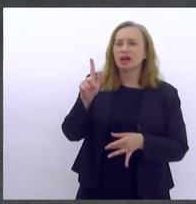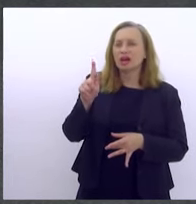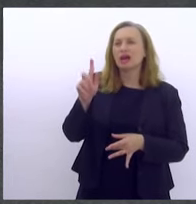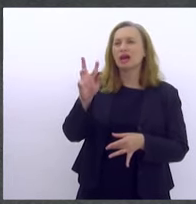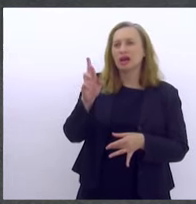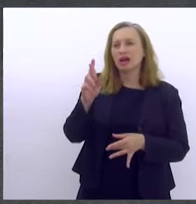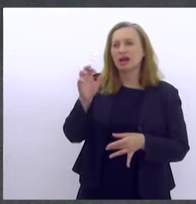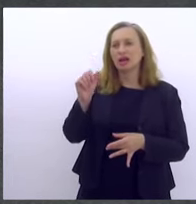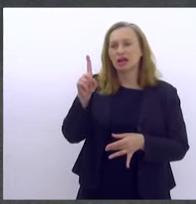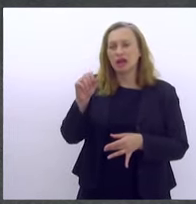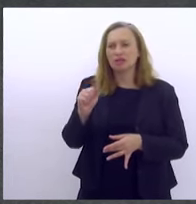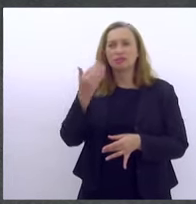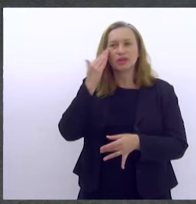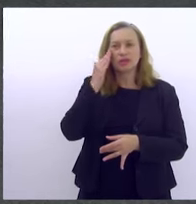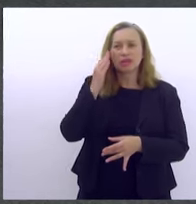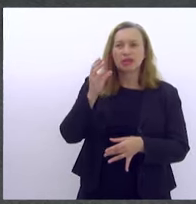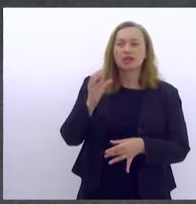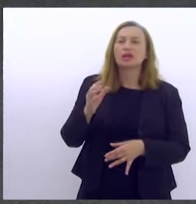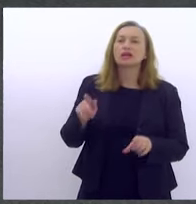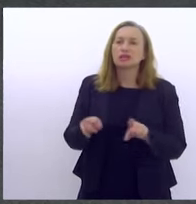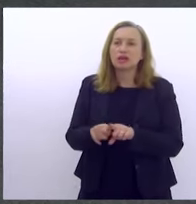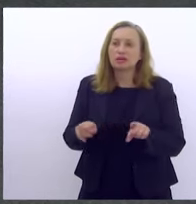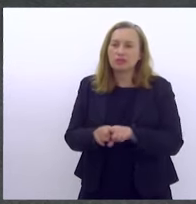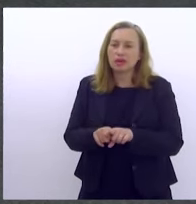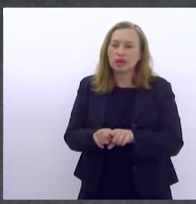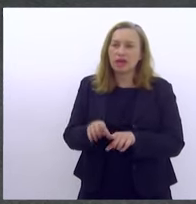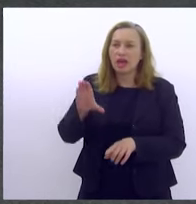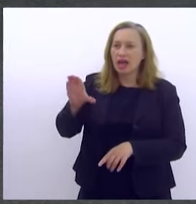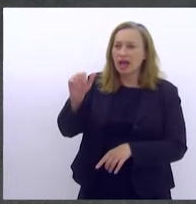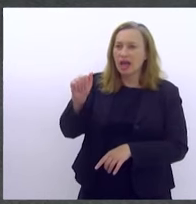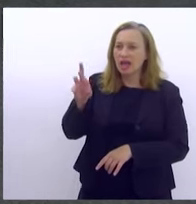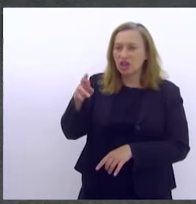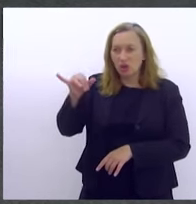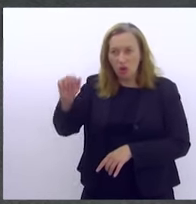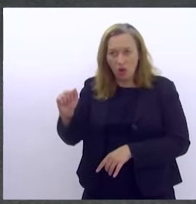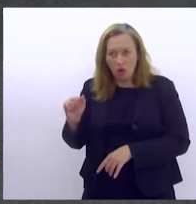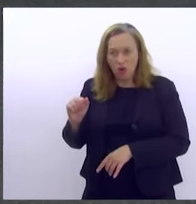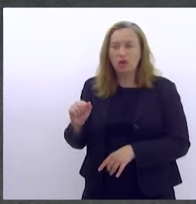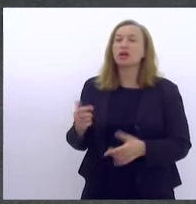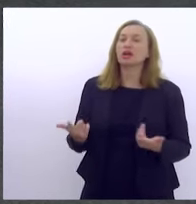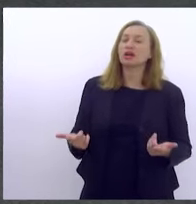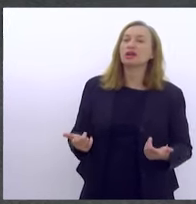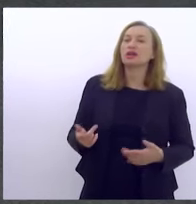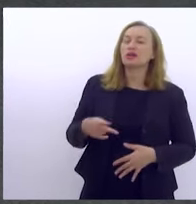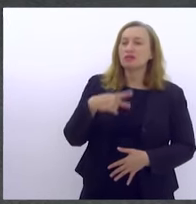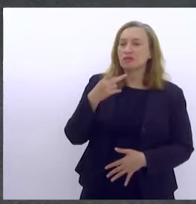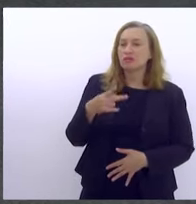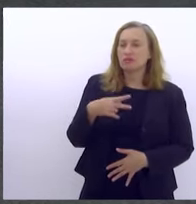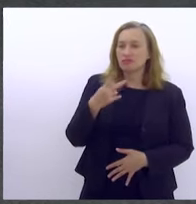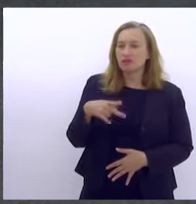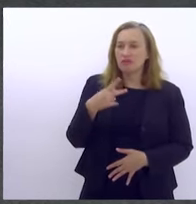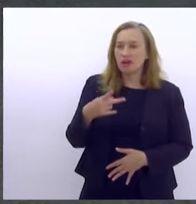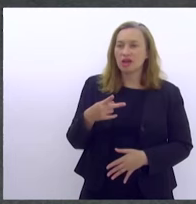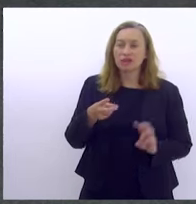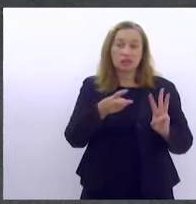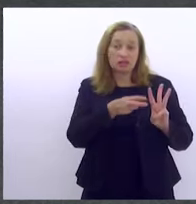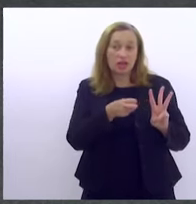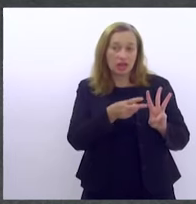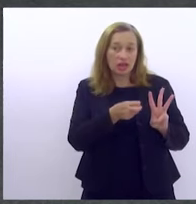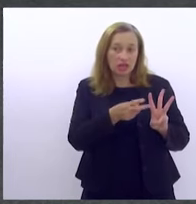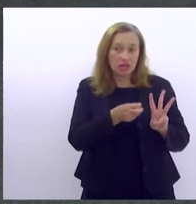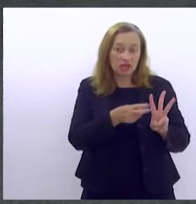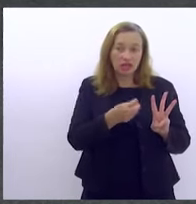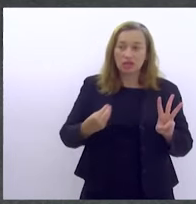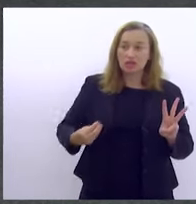compreensão. Carioca é também de origem indígena e fala de um espírito guerreiro que vivia nessas terras. Quando a gente